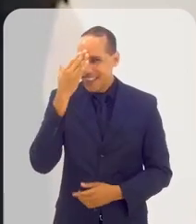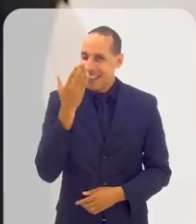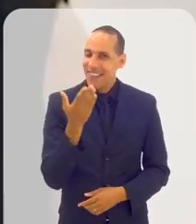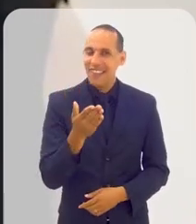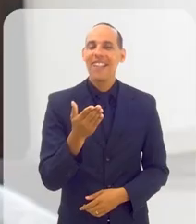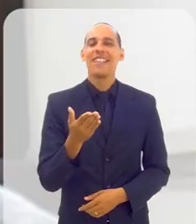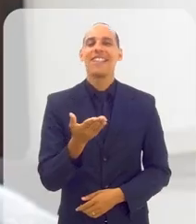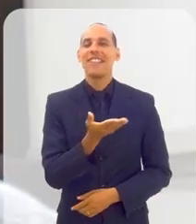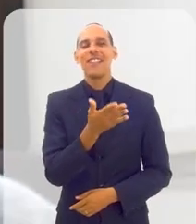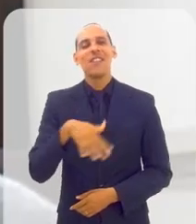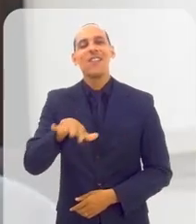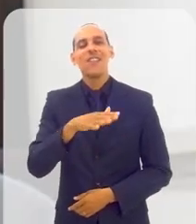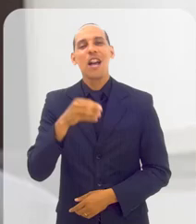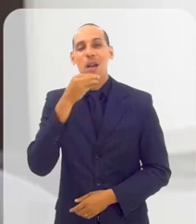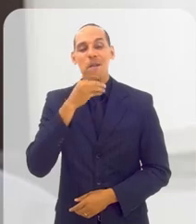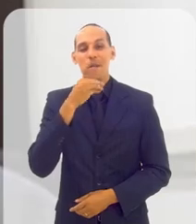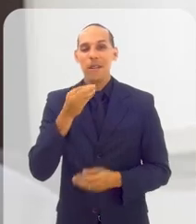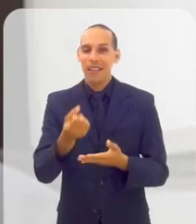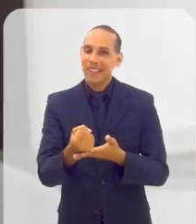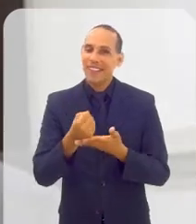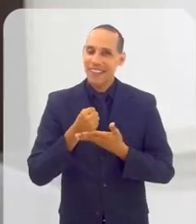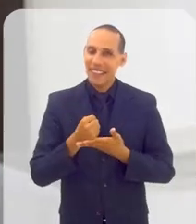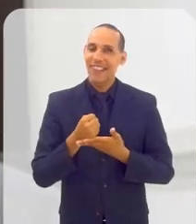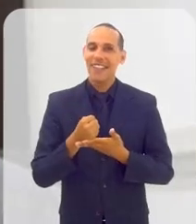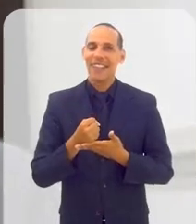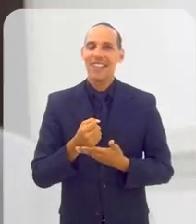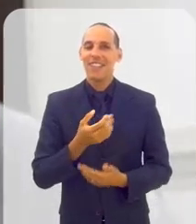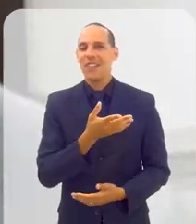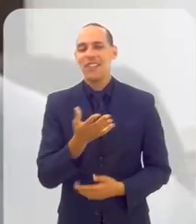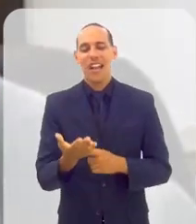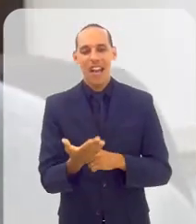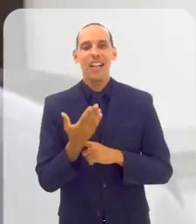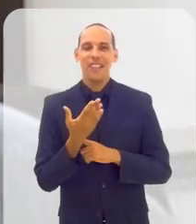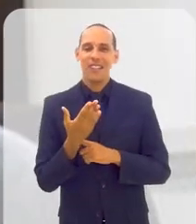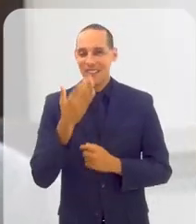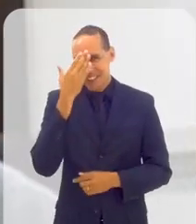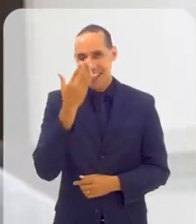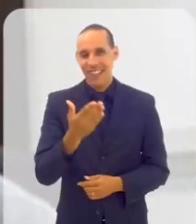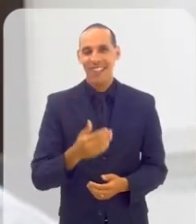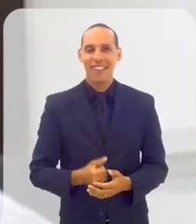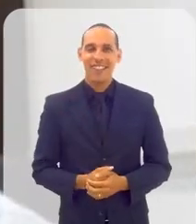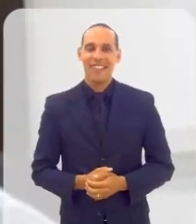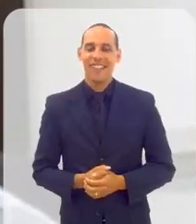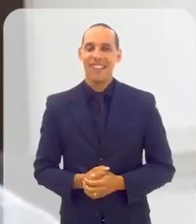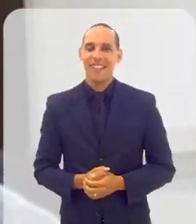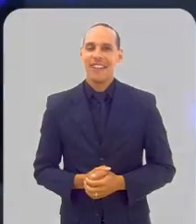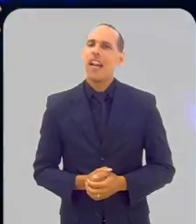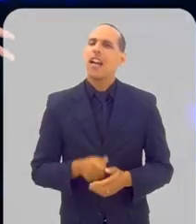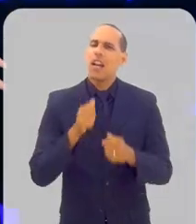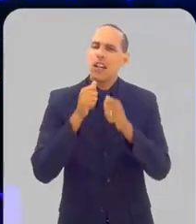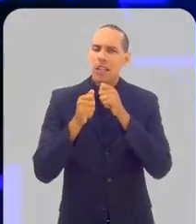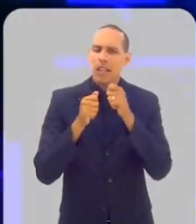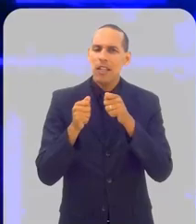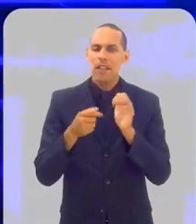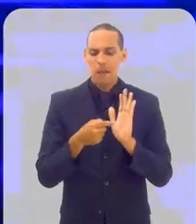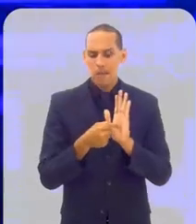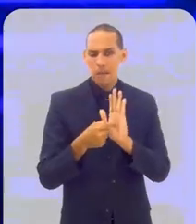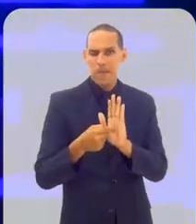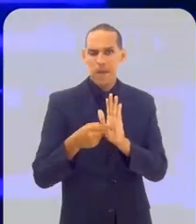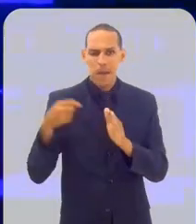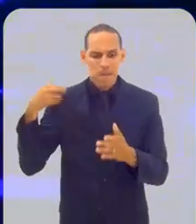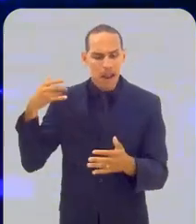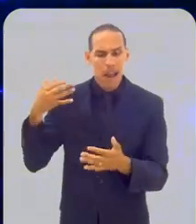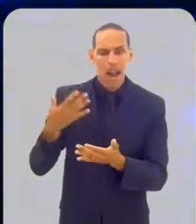Estado do Rio. Obrigado vocês aí pela oportunidade, pelo espaço que vocês têm dado a gente. Muito obrigado. Além das entrevistas que